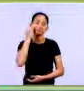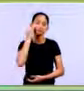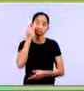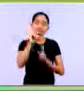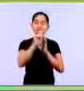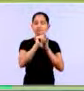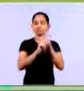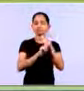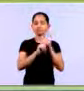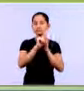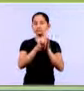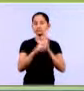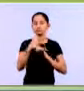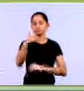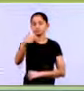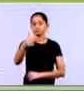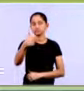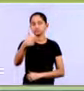artigo